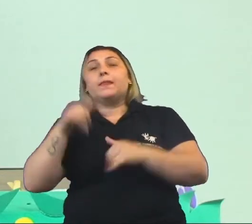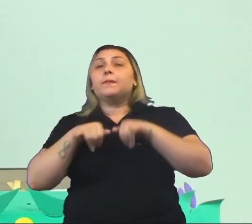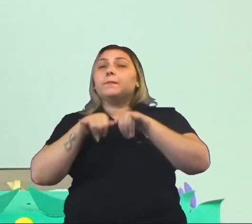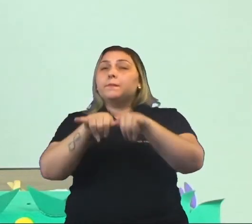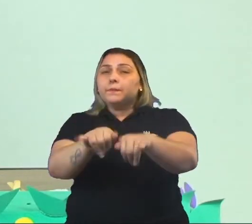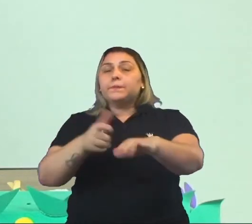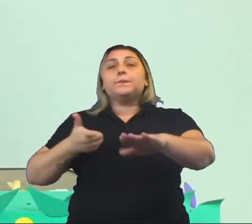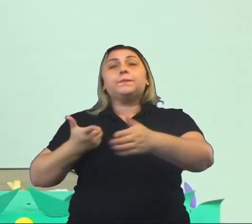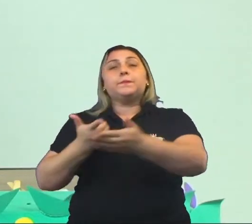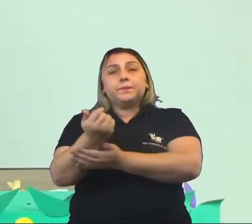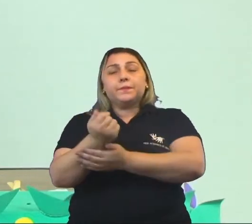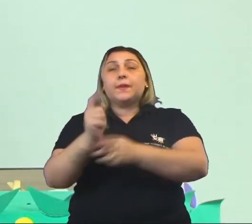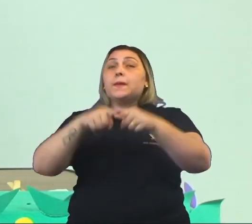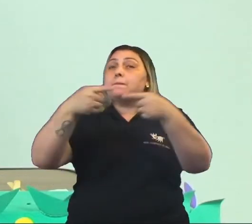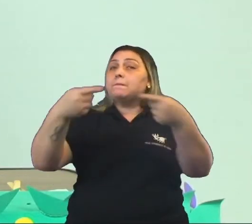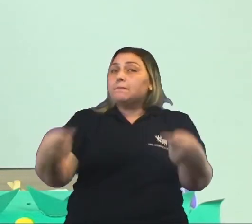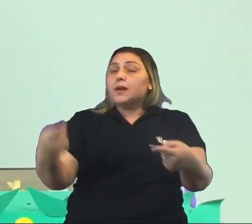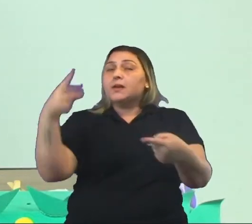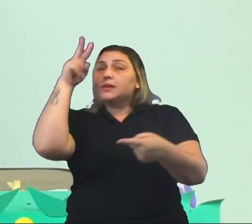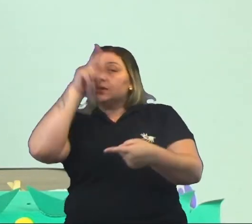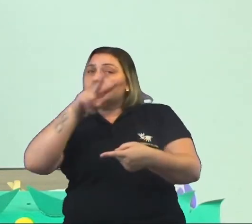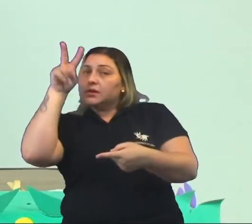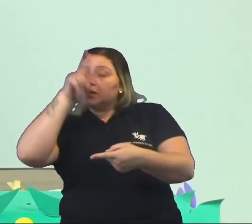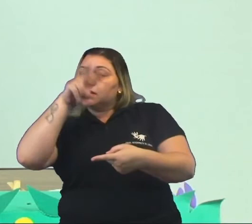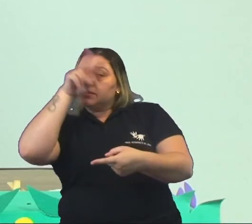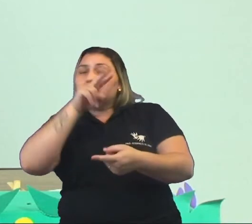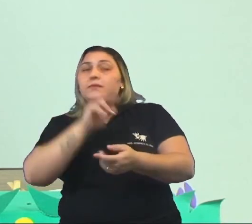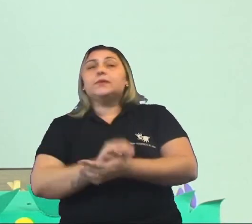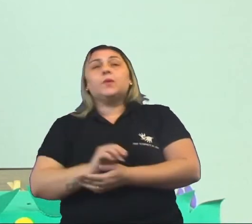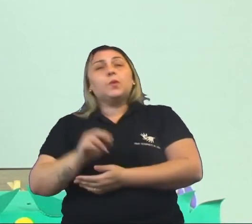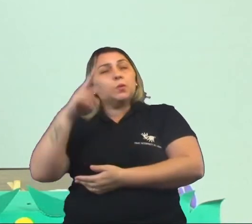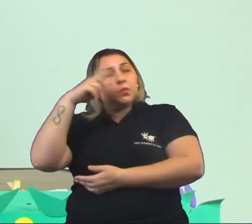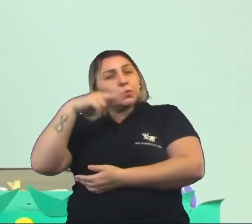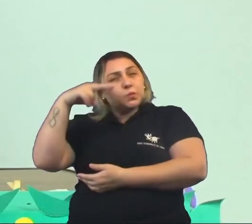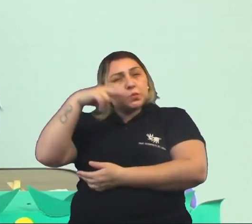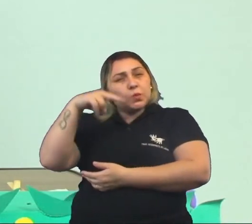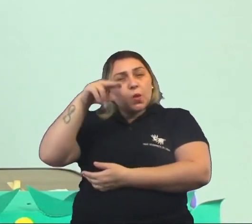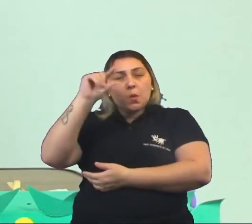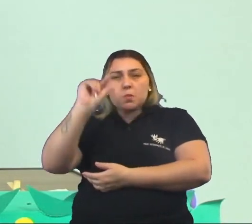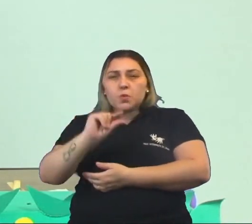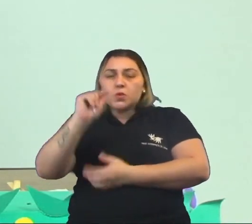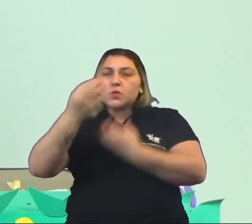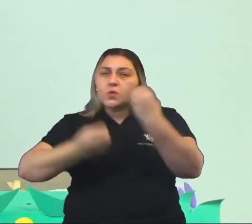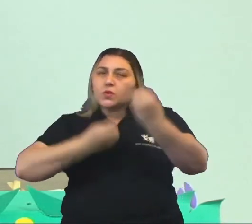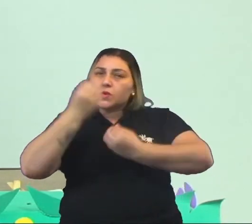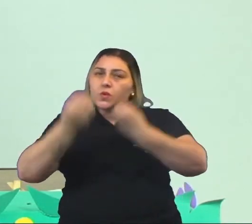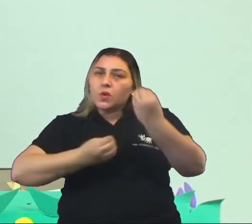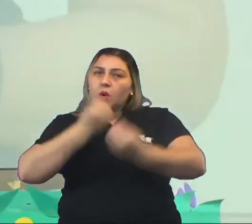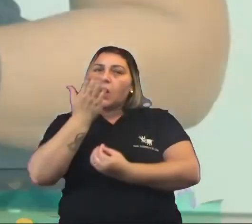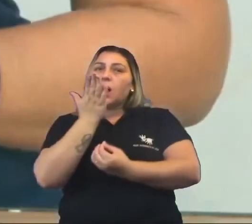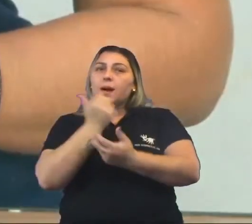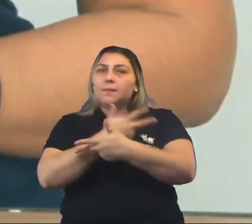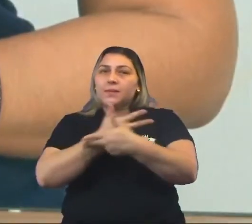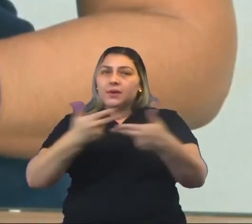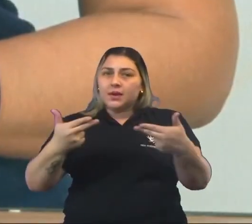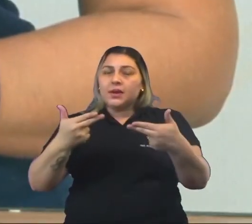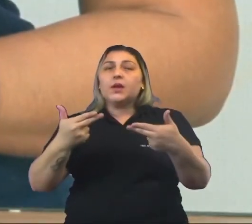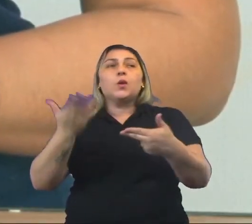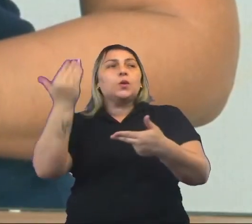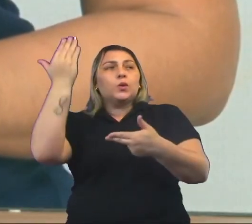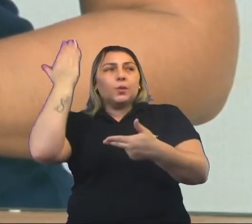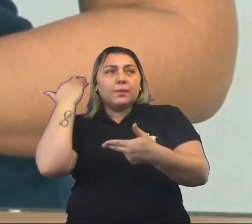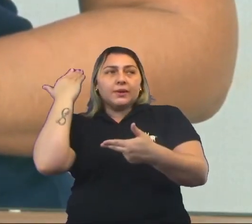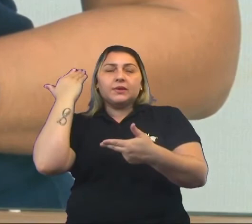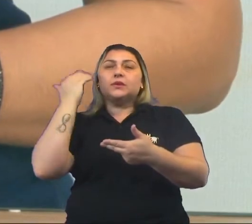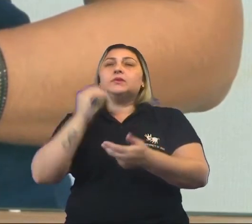supermercado e comprar. Mas lembram que nós estamos investigando um pouquinho como era essa alimentação do passado. Então,